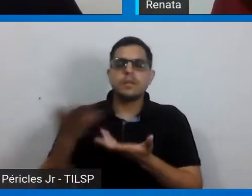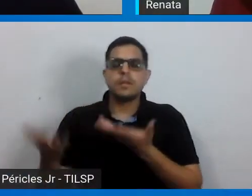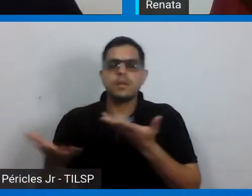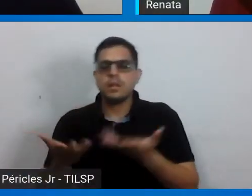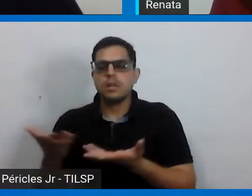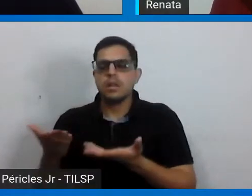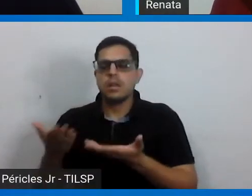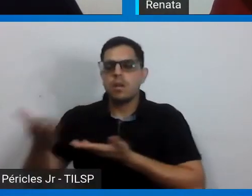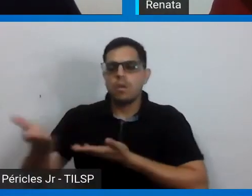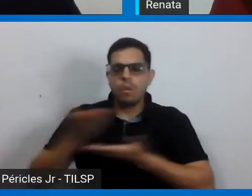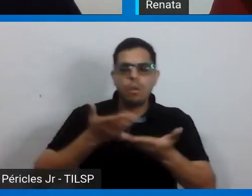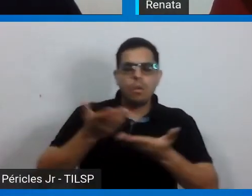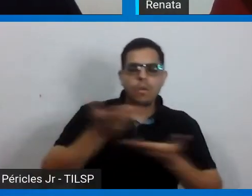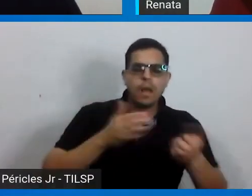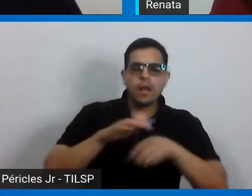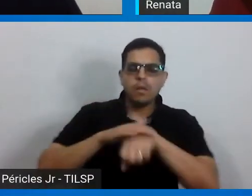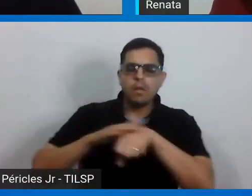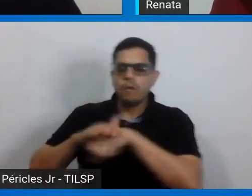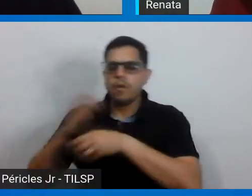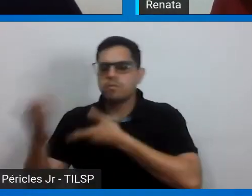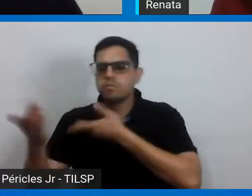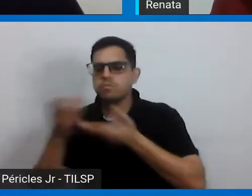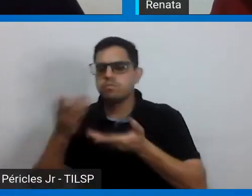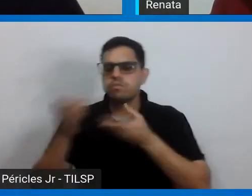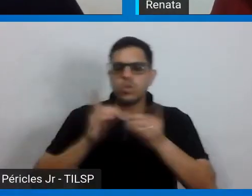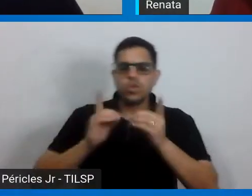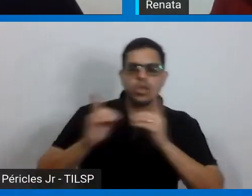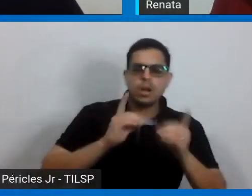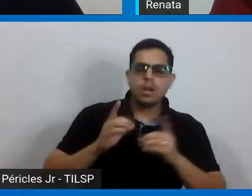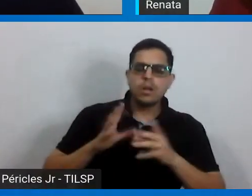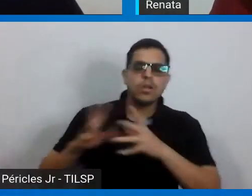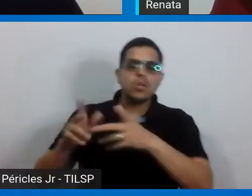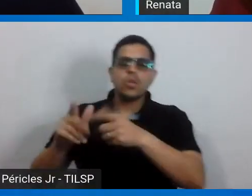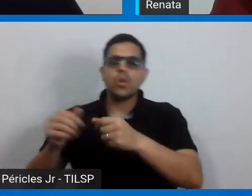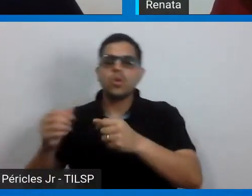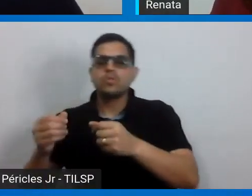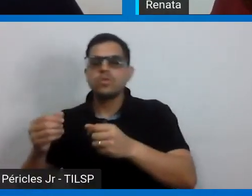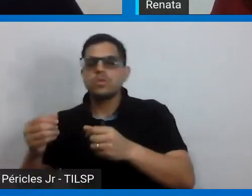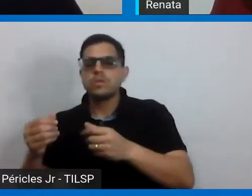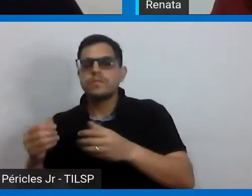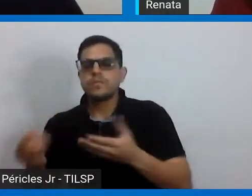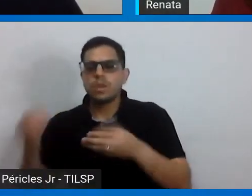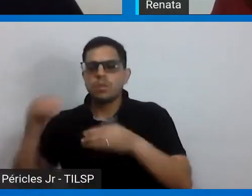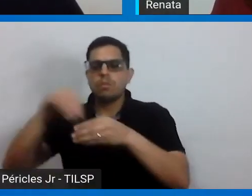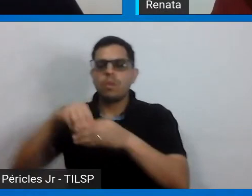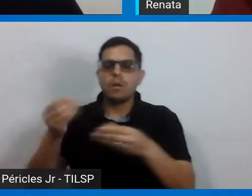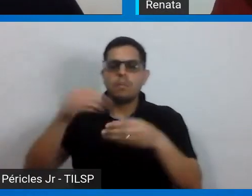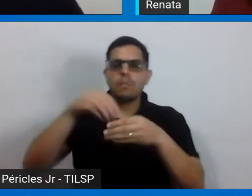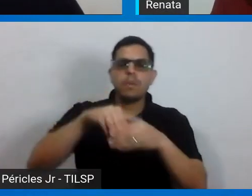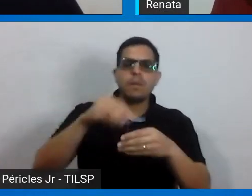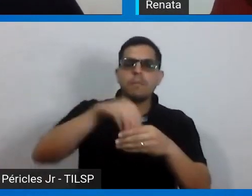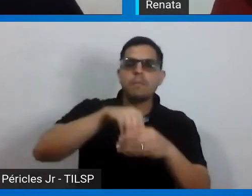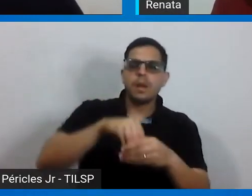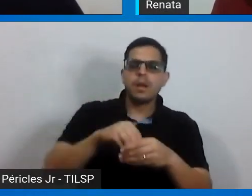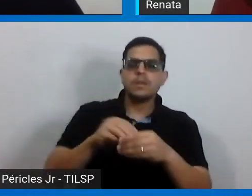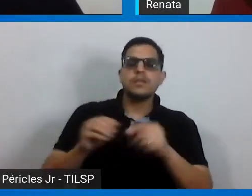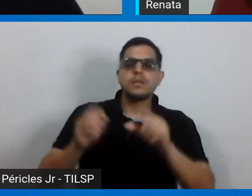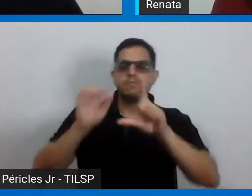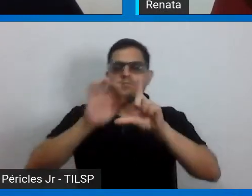levantados todos puseram puderam ao mesmo tempo em inserir neste mural interativo